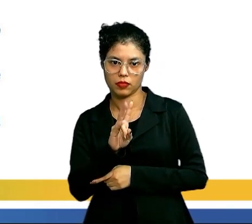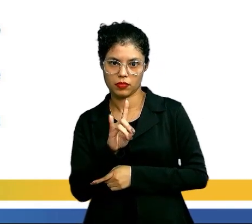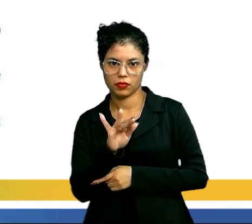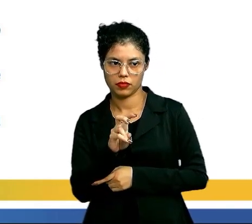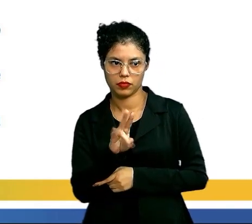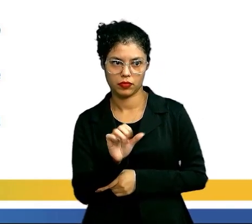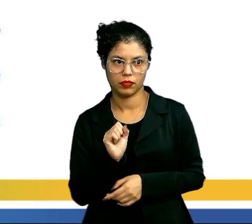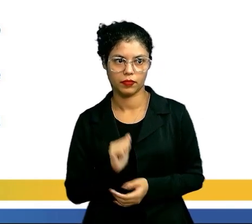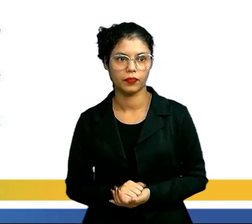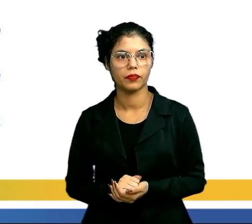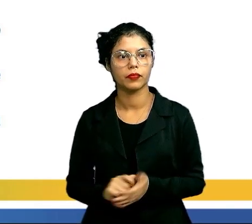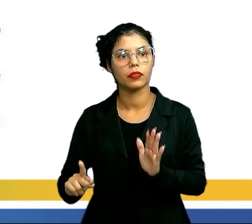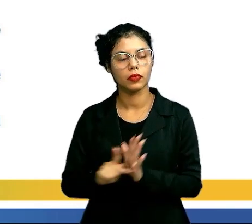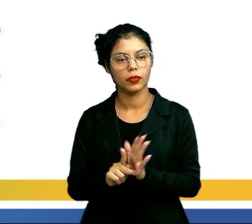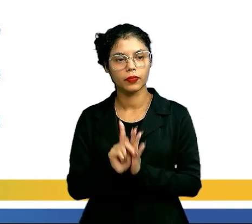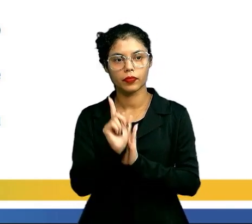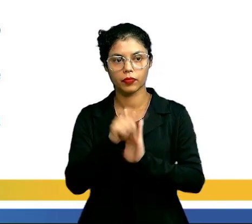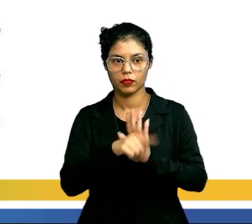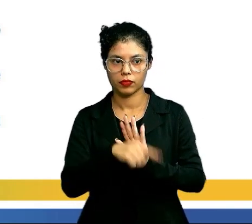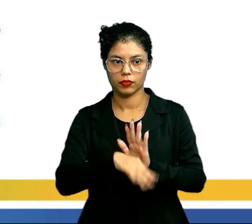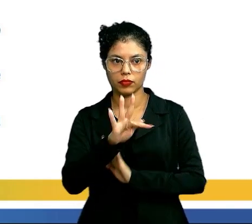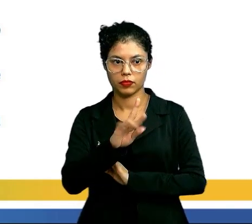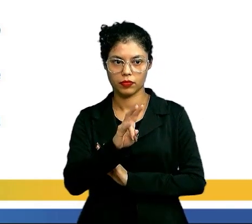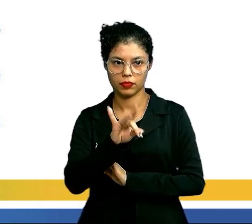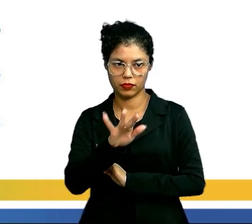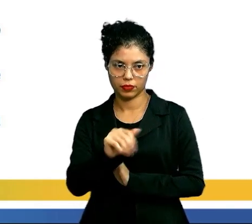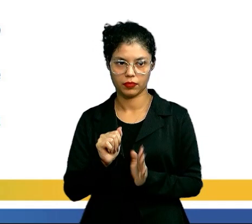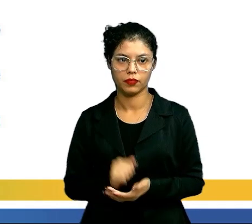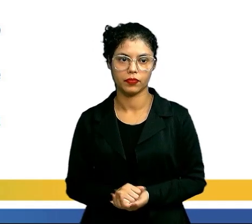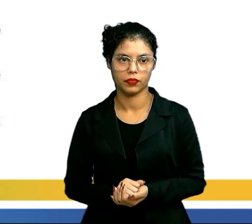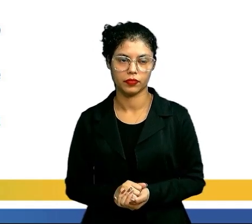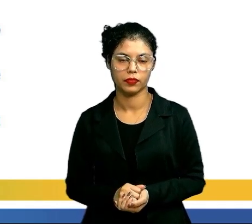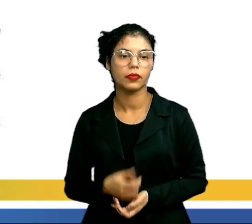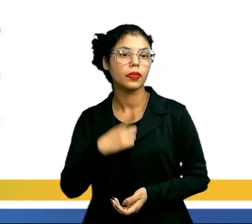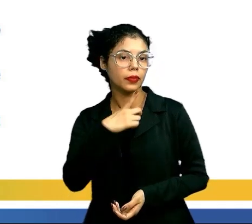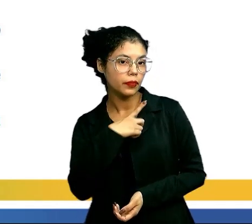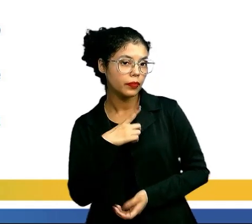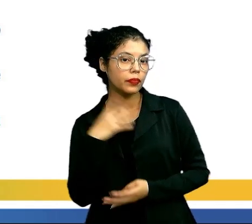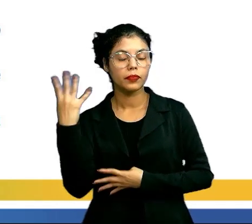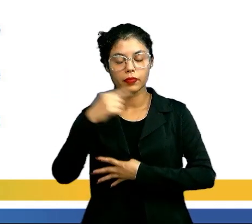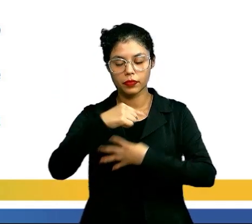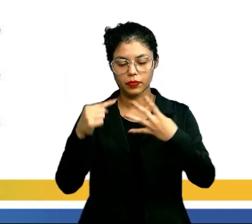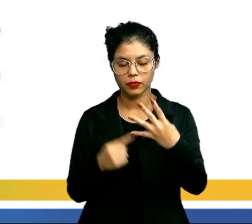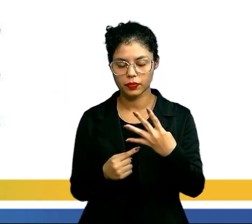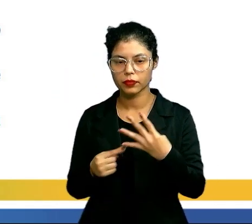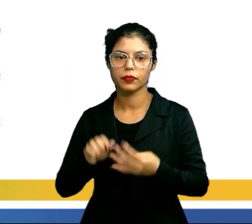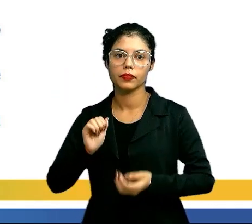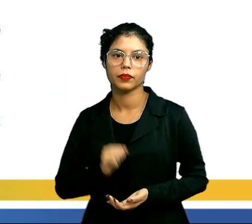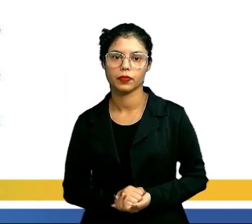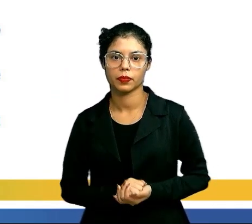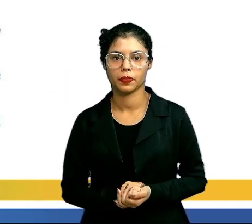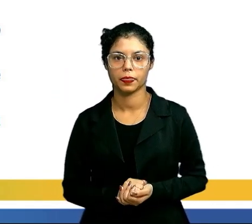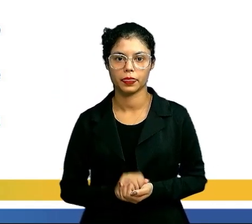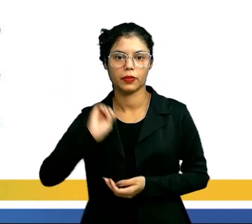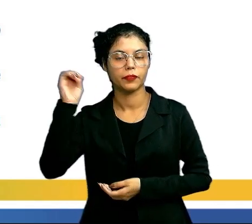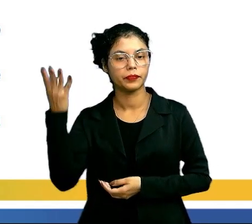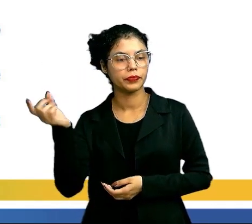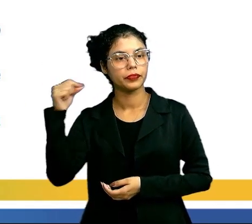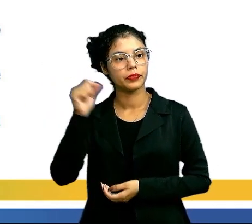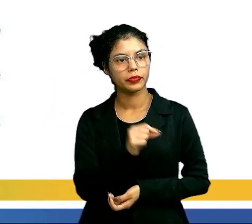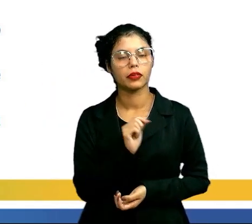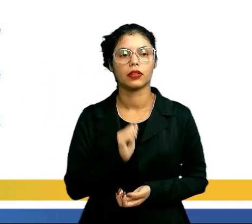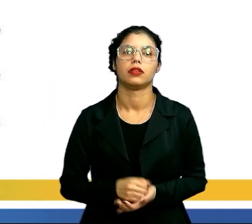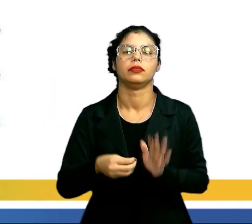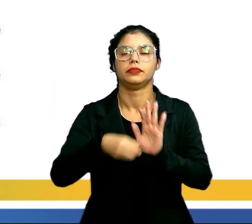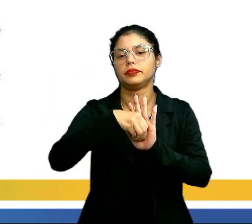dos arbovírus, pertencente ao gênero Flavivírus, existindo 4 sorotipos para os vírus causador